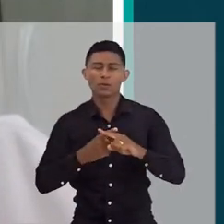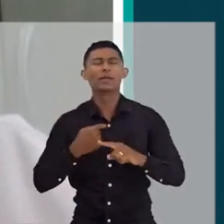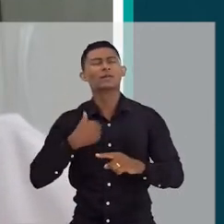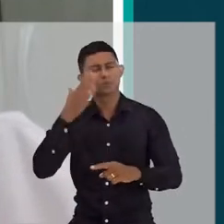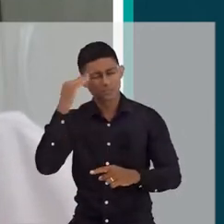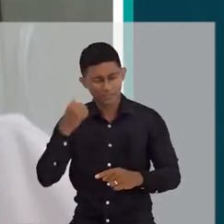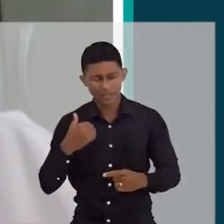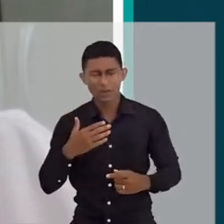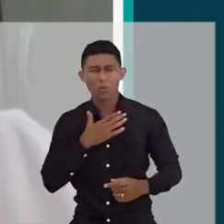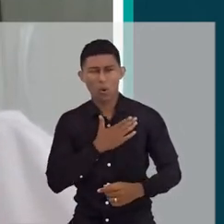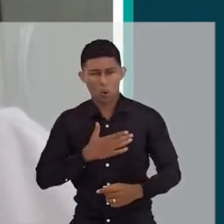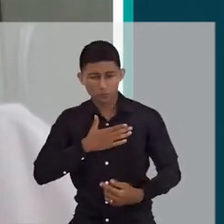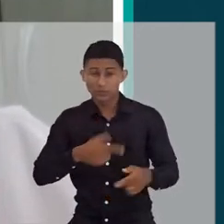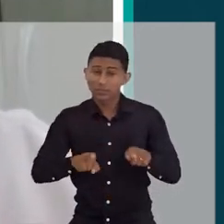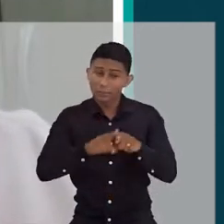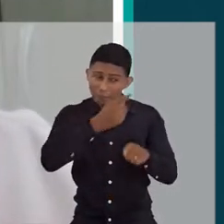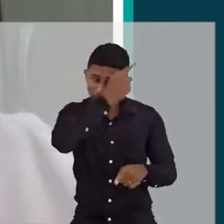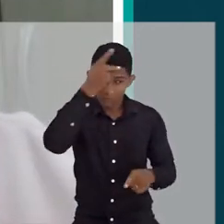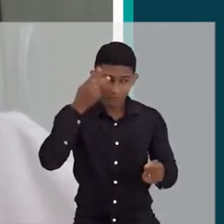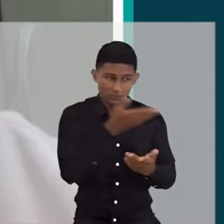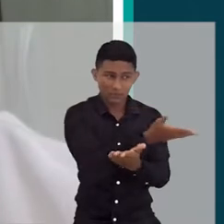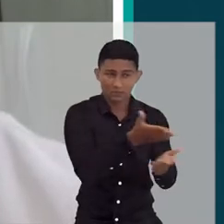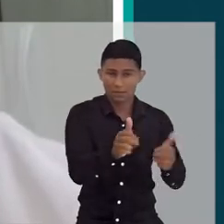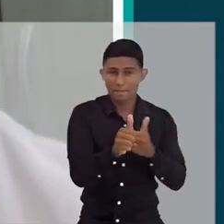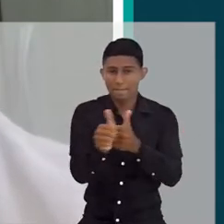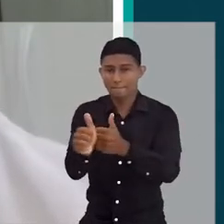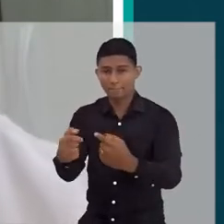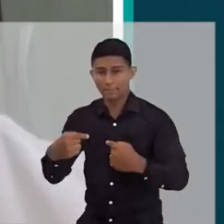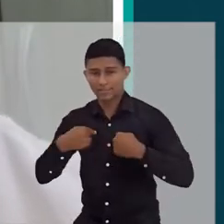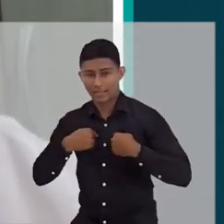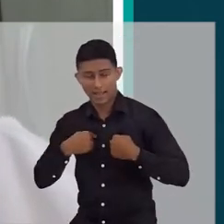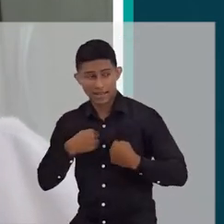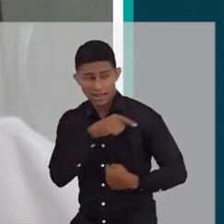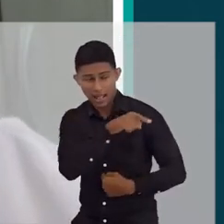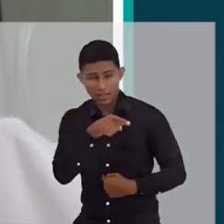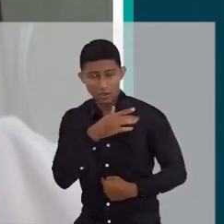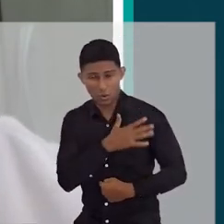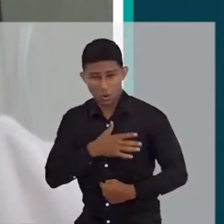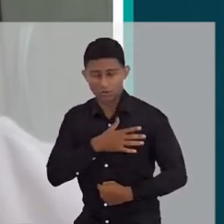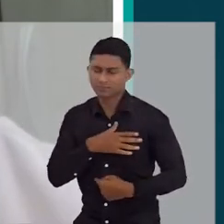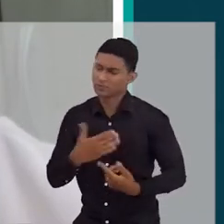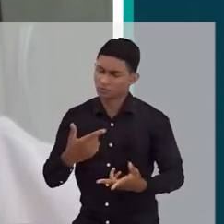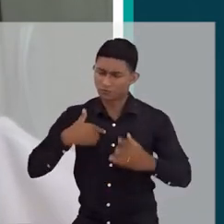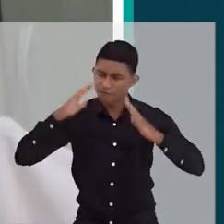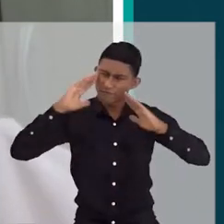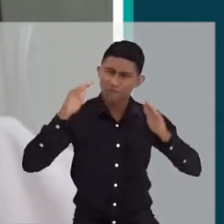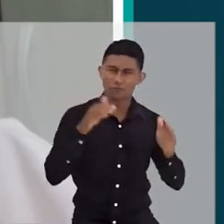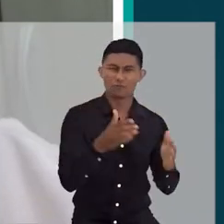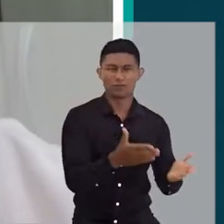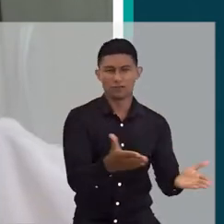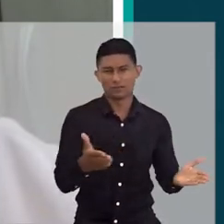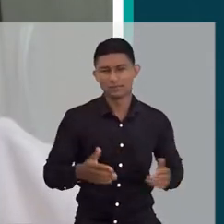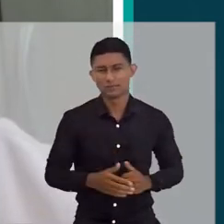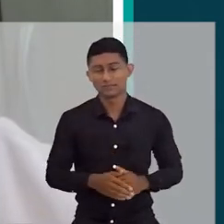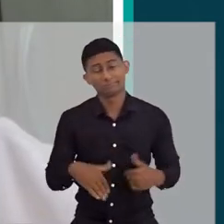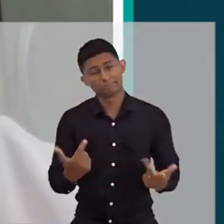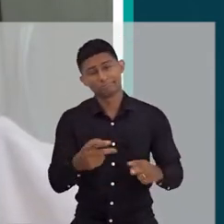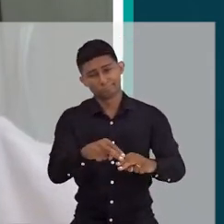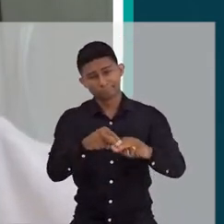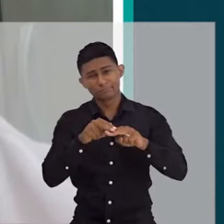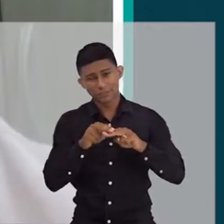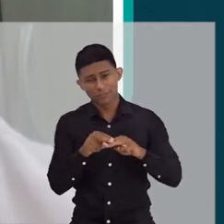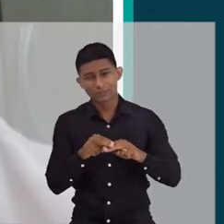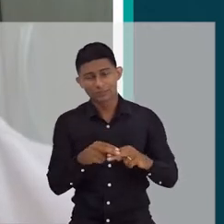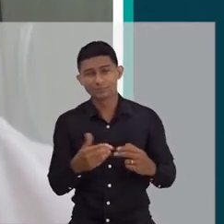as pessoas que me seguem gostam e acrescentam na vida delas. Então foco mais nisso, assim. E então, até então, até por